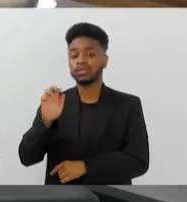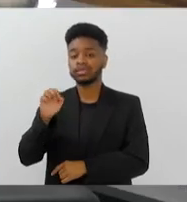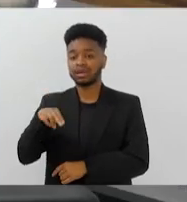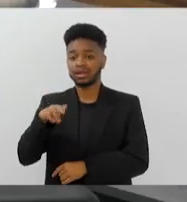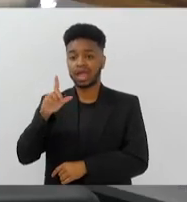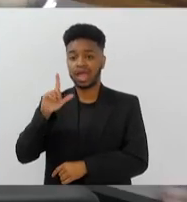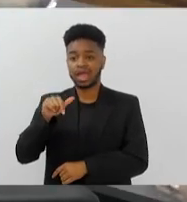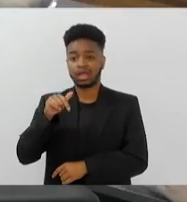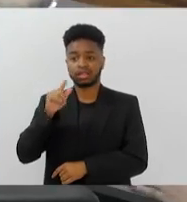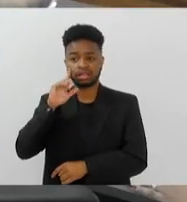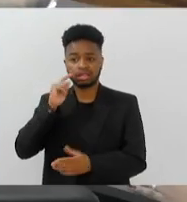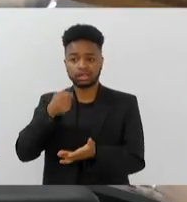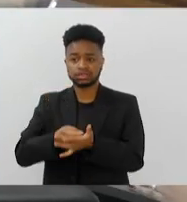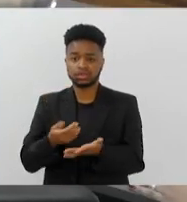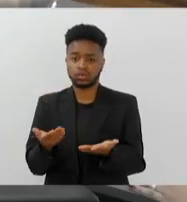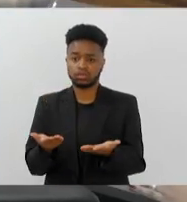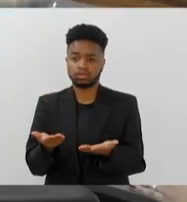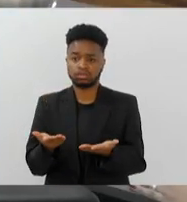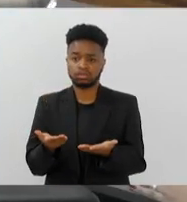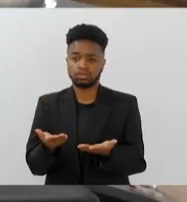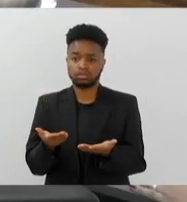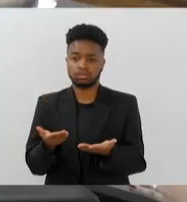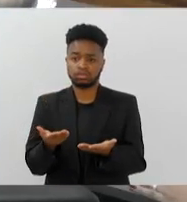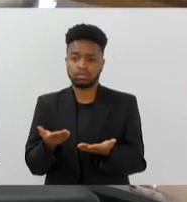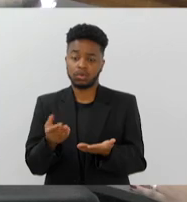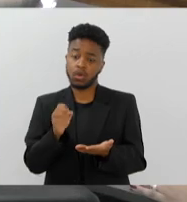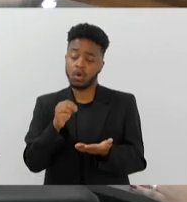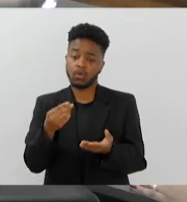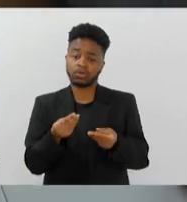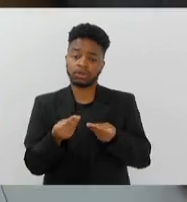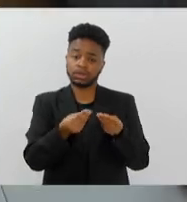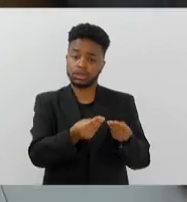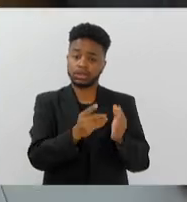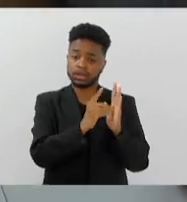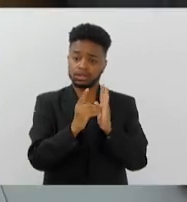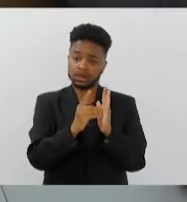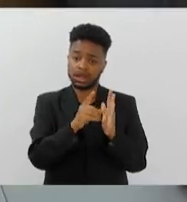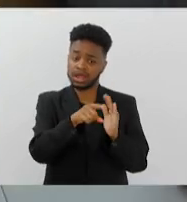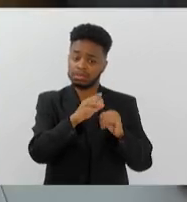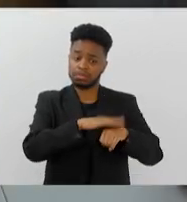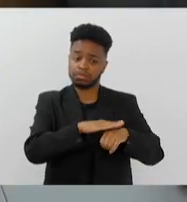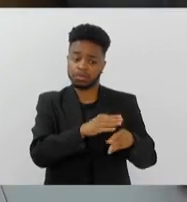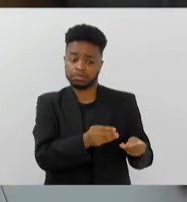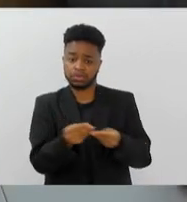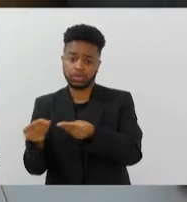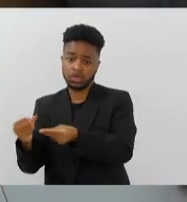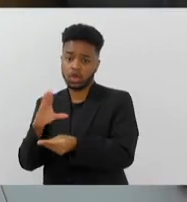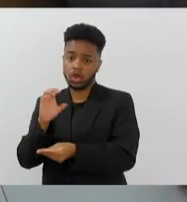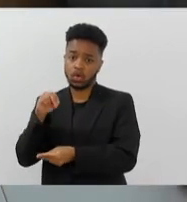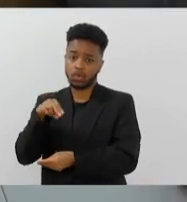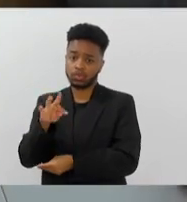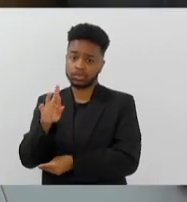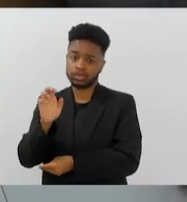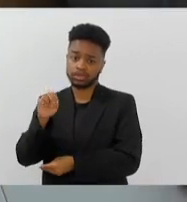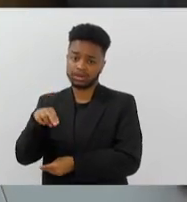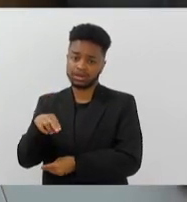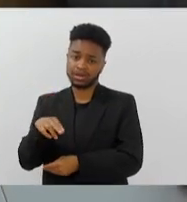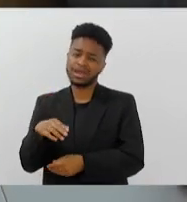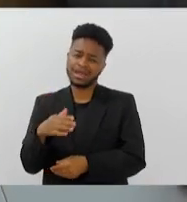deliberativo? Ou então encaminhar para o DETRAN, para o DETRAN encaminhar o CONTRAN, mais fácil